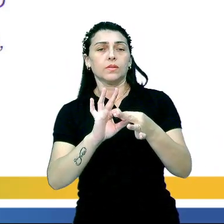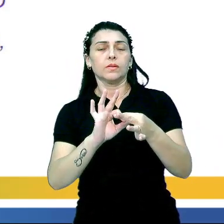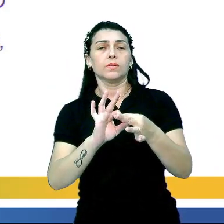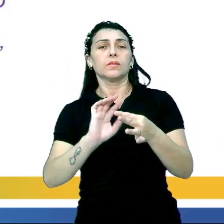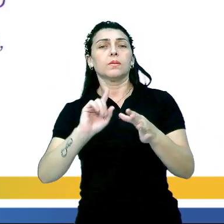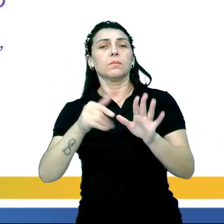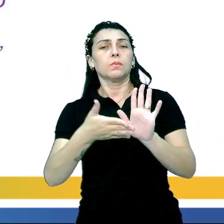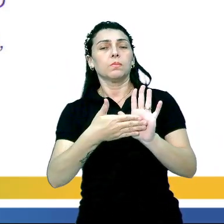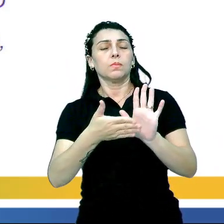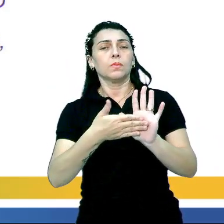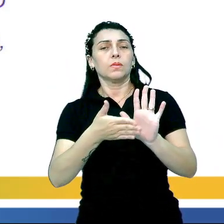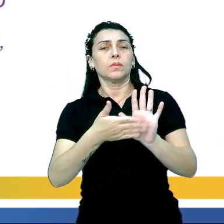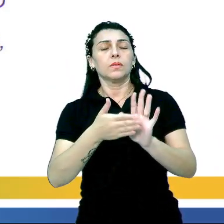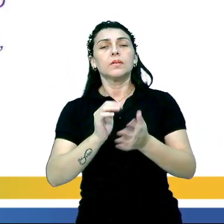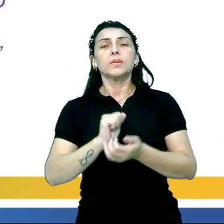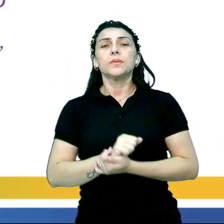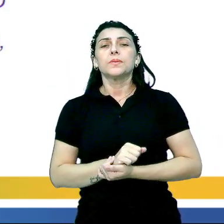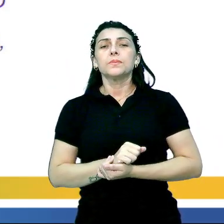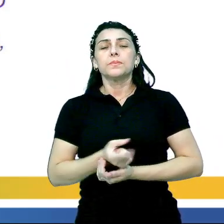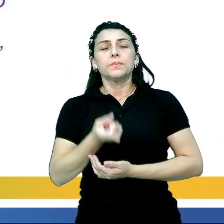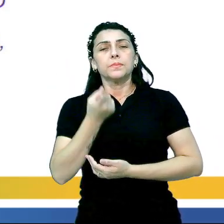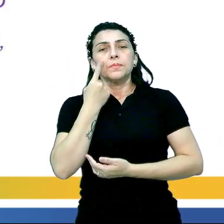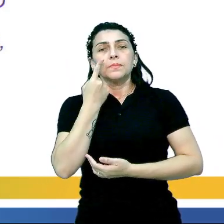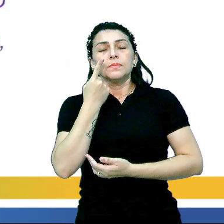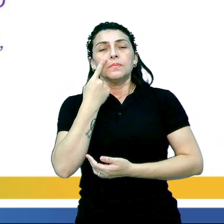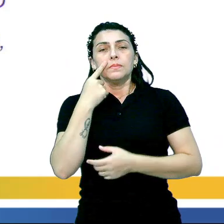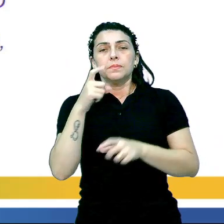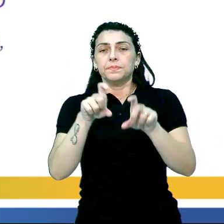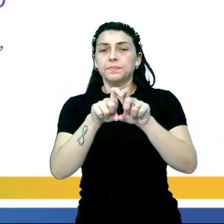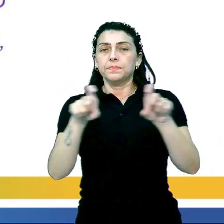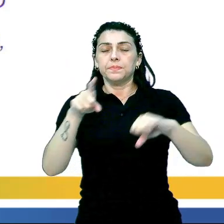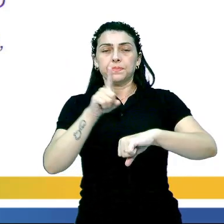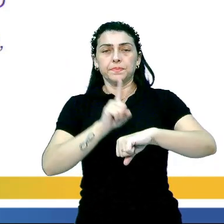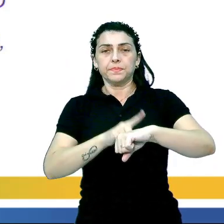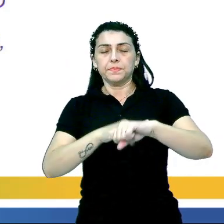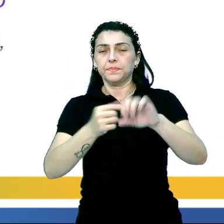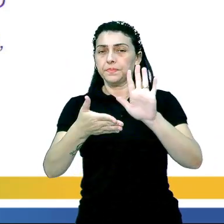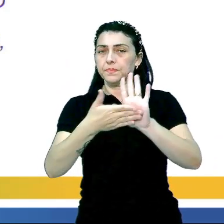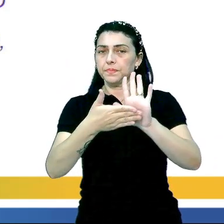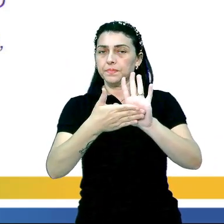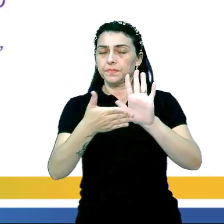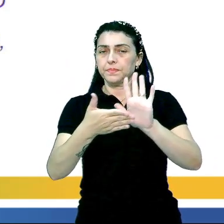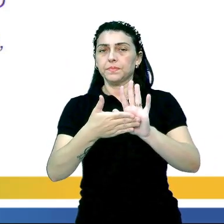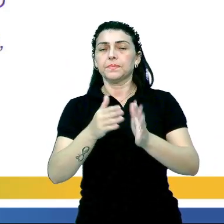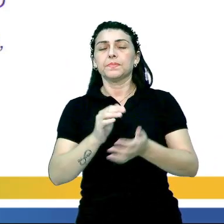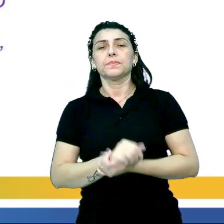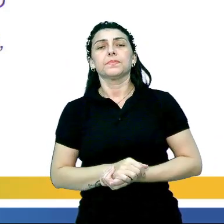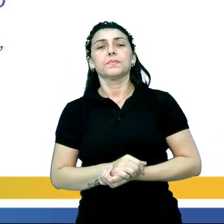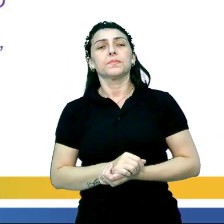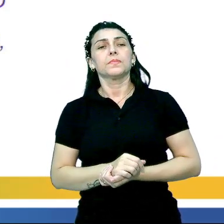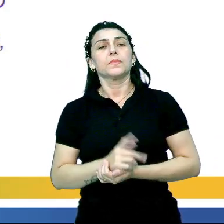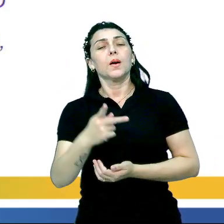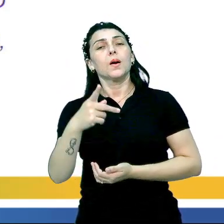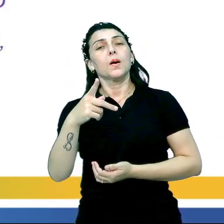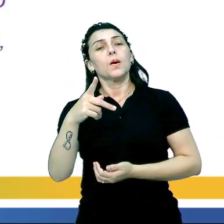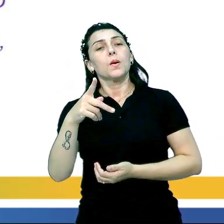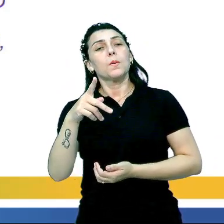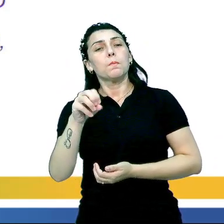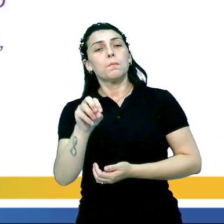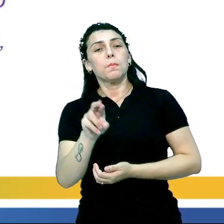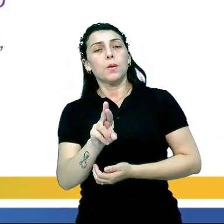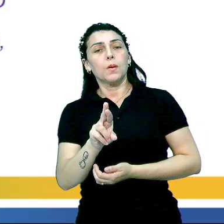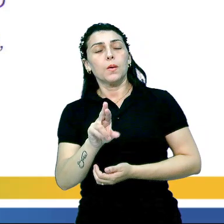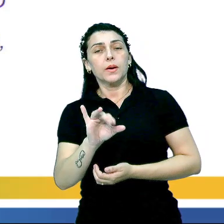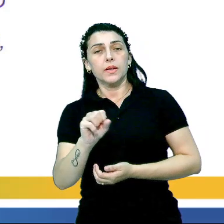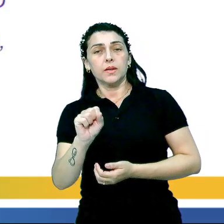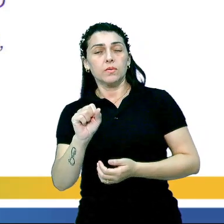resto da proposta de intervenção. Observe aí nesse primeiro momento que a proposta de intervenção ela vai do por isso até o democrático.